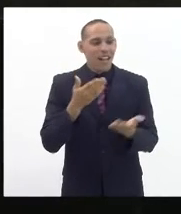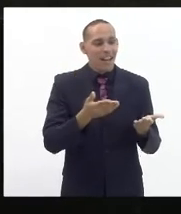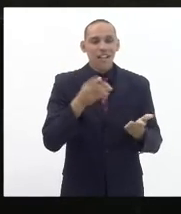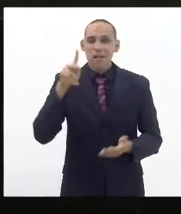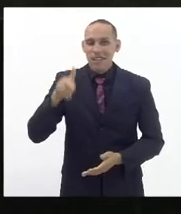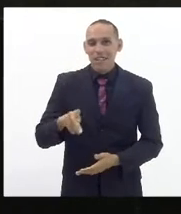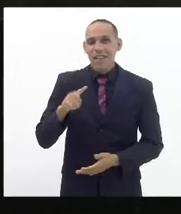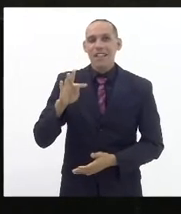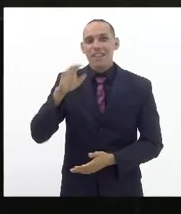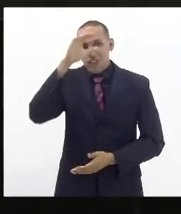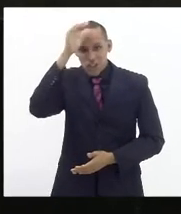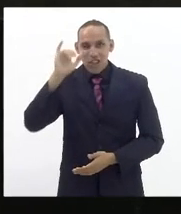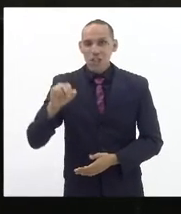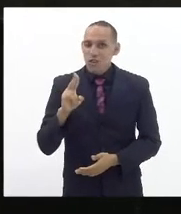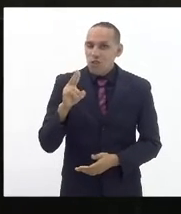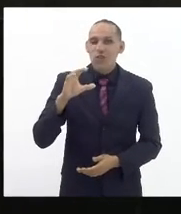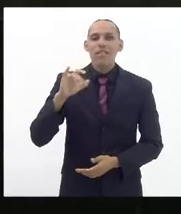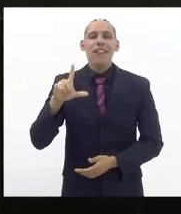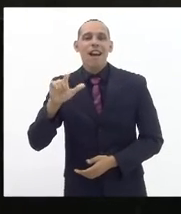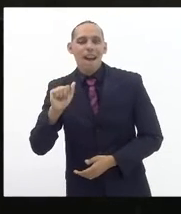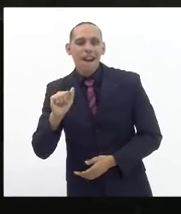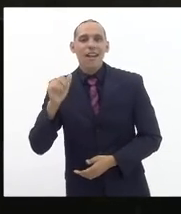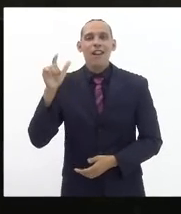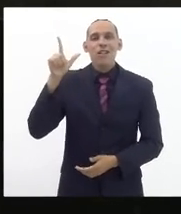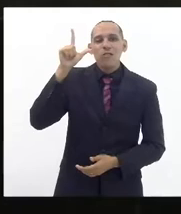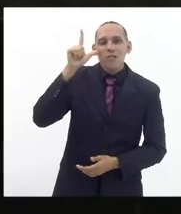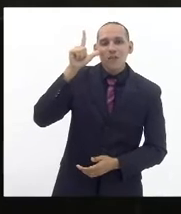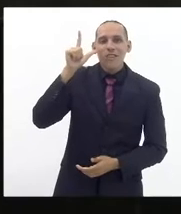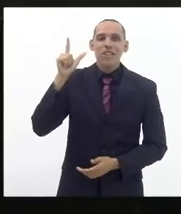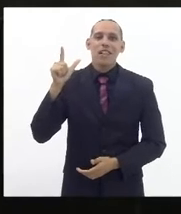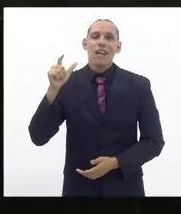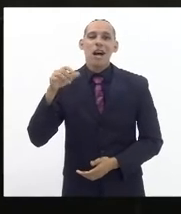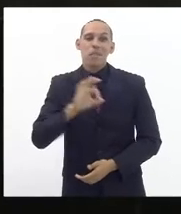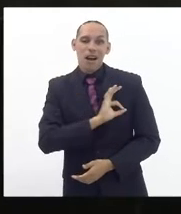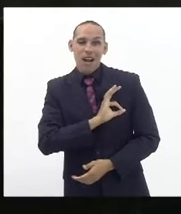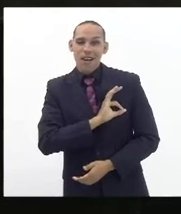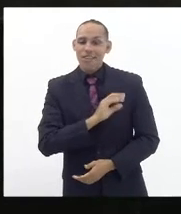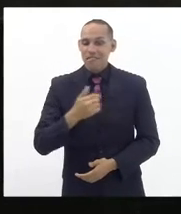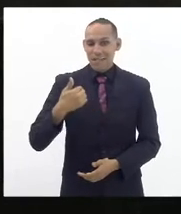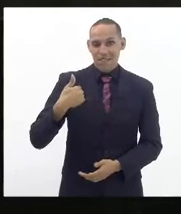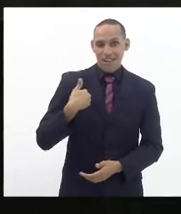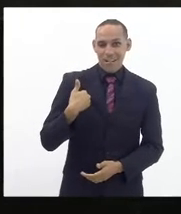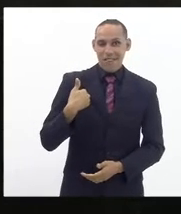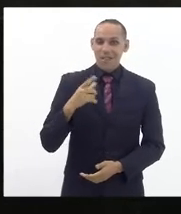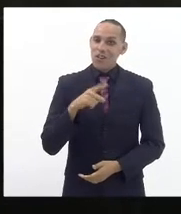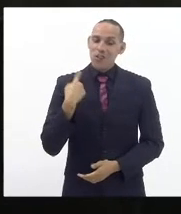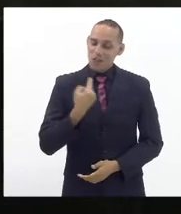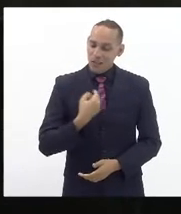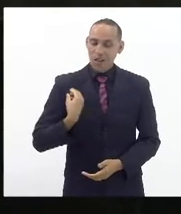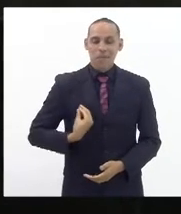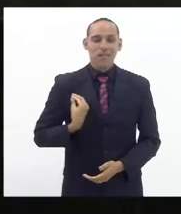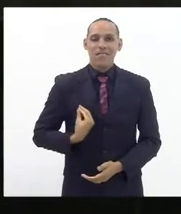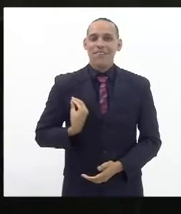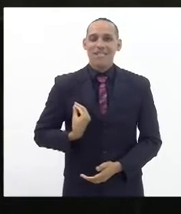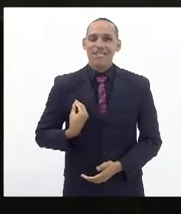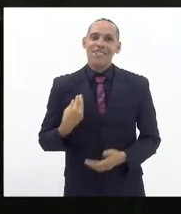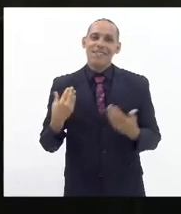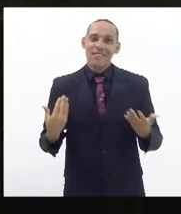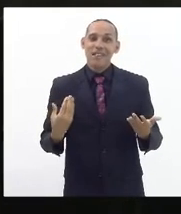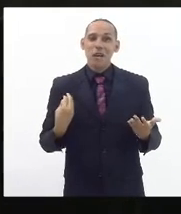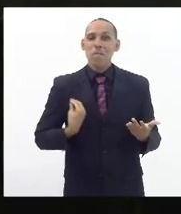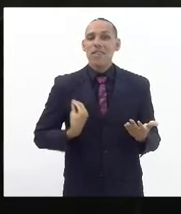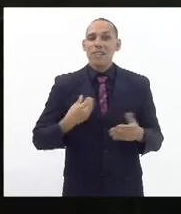Ju, deputada Célia Jordão, deputada Lucinha, deputada Marta Rocha e eu que estamos aqui. Então, há uma